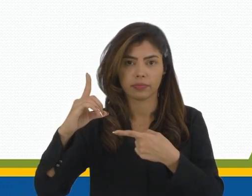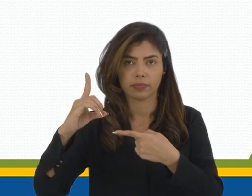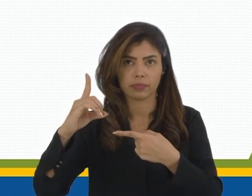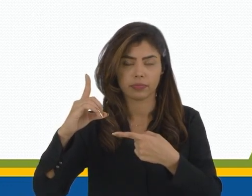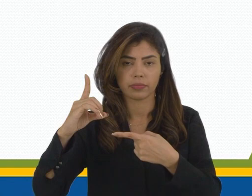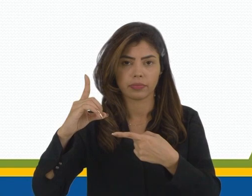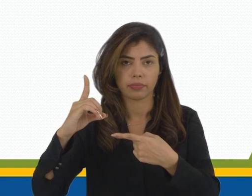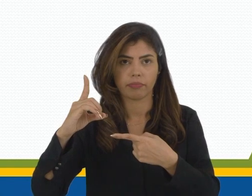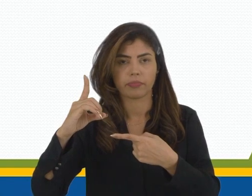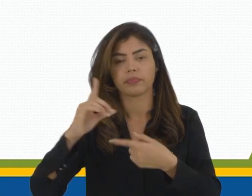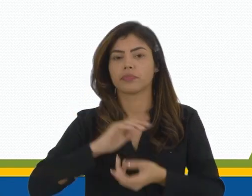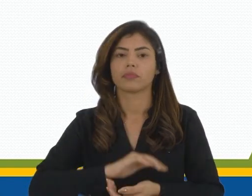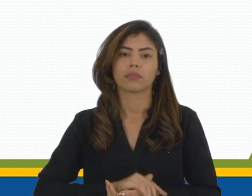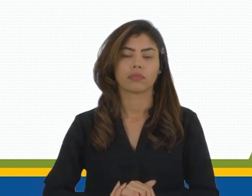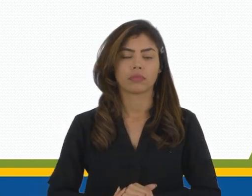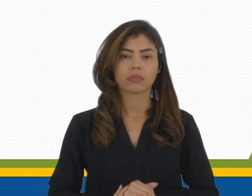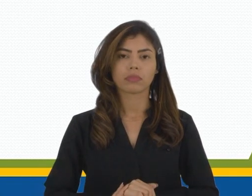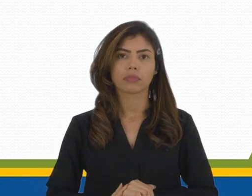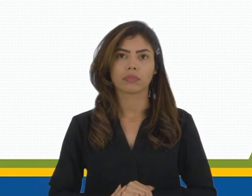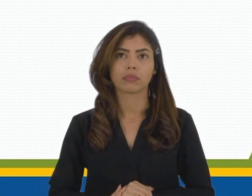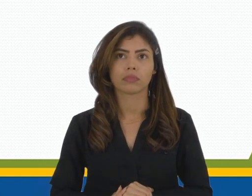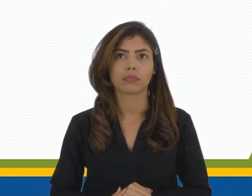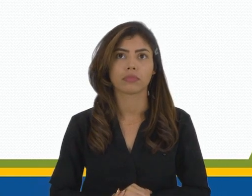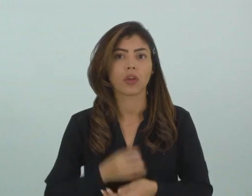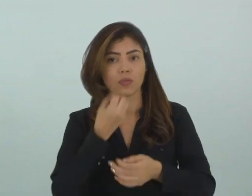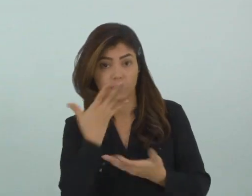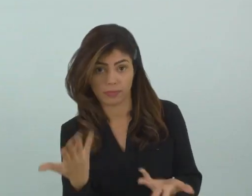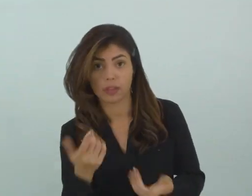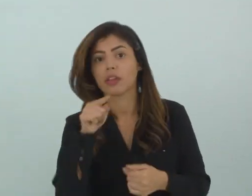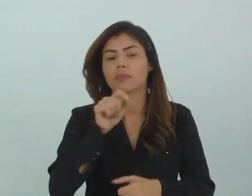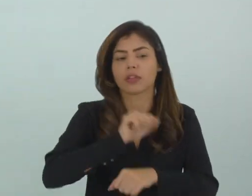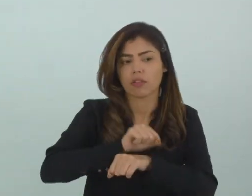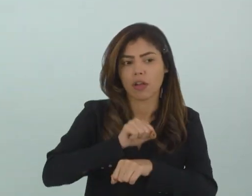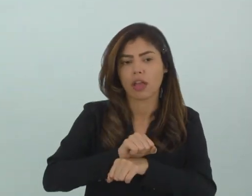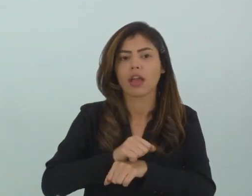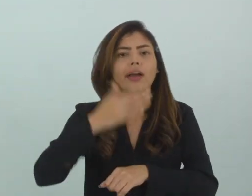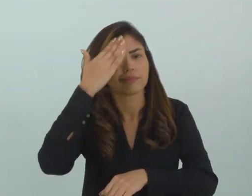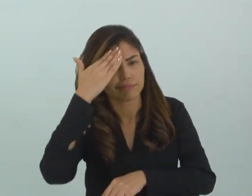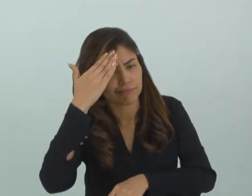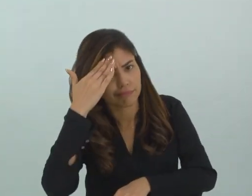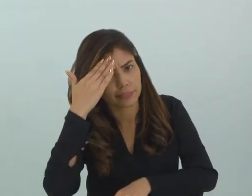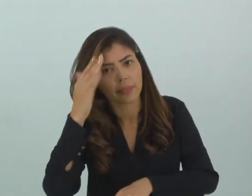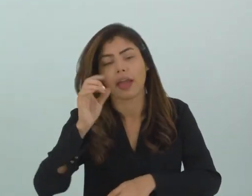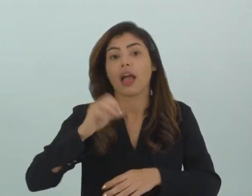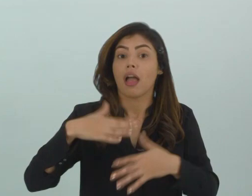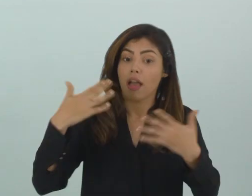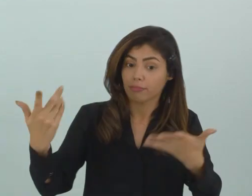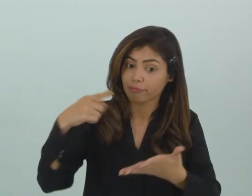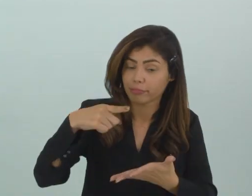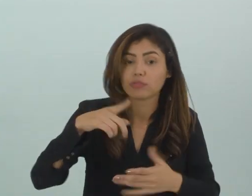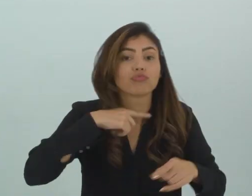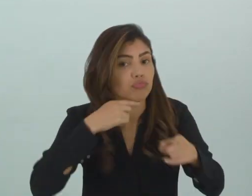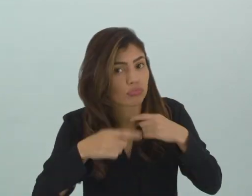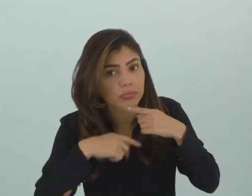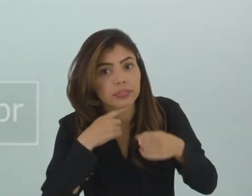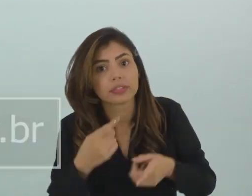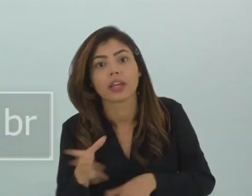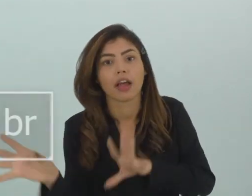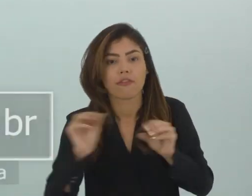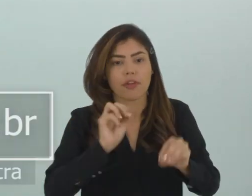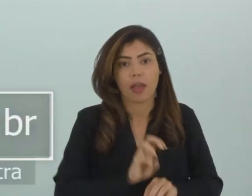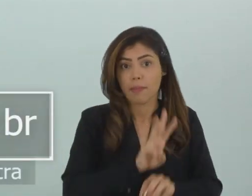D, 2 e 4. Bom, pessoal, espero que vocês tenham entendido. Caso vocês tenham dúvida,